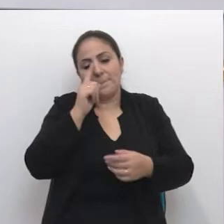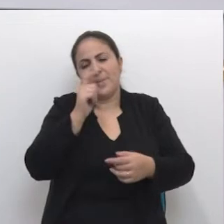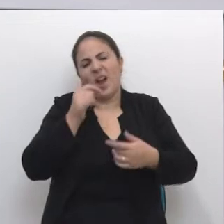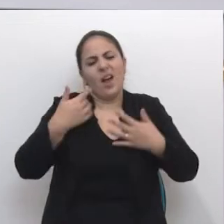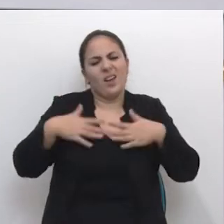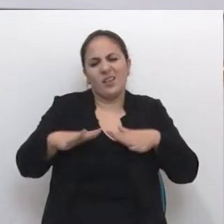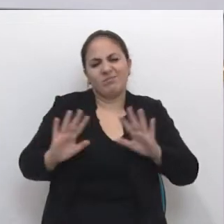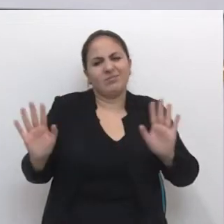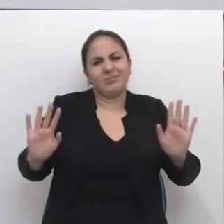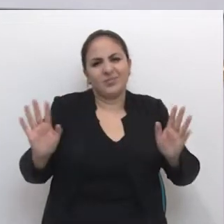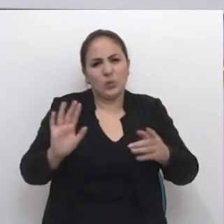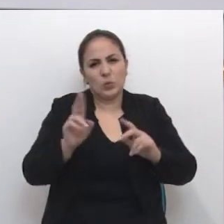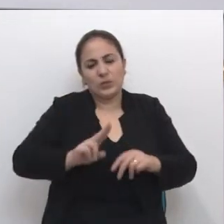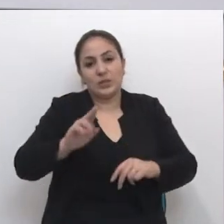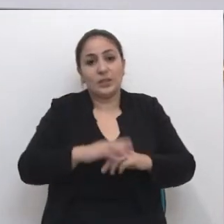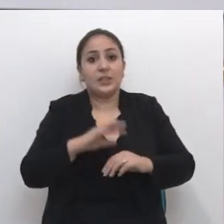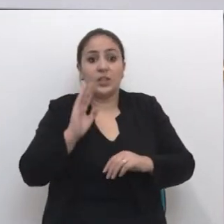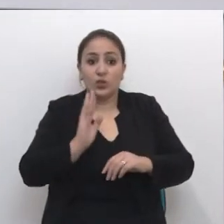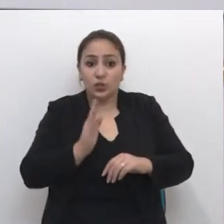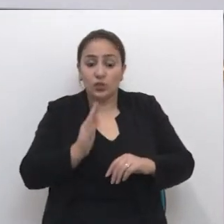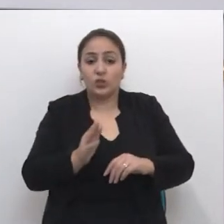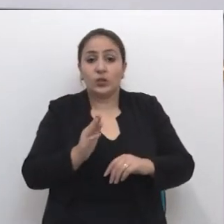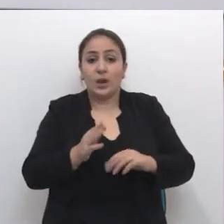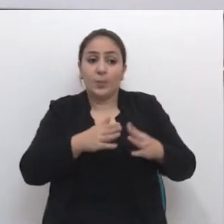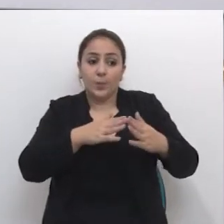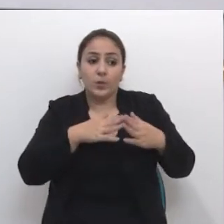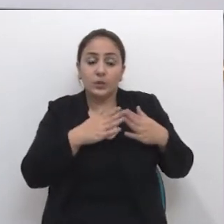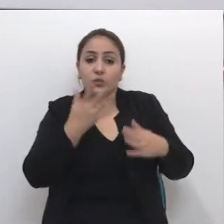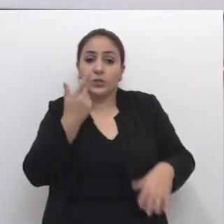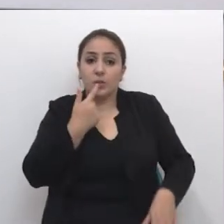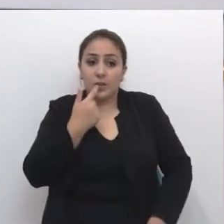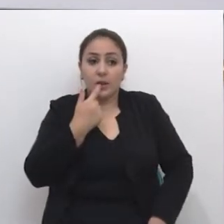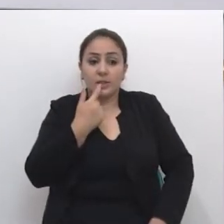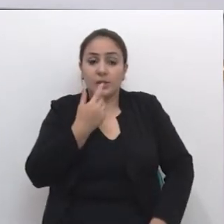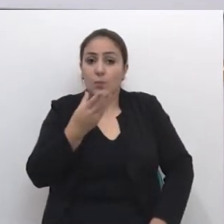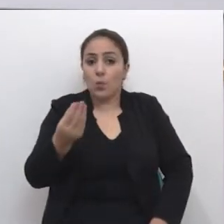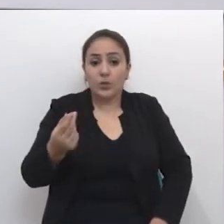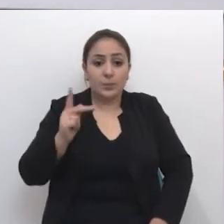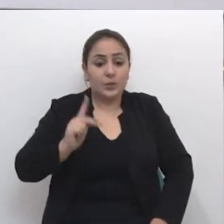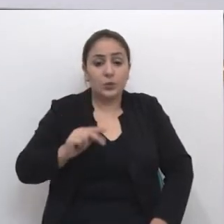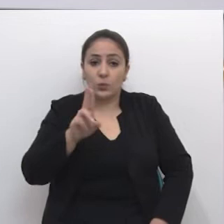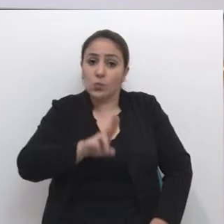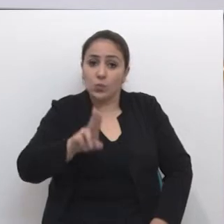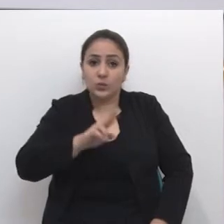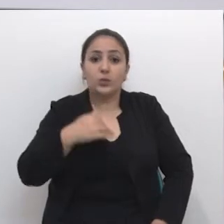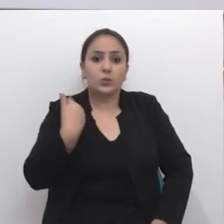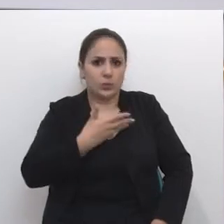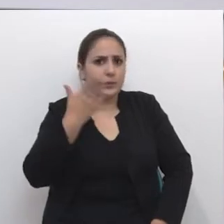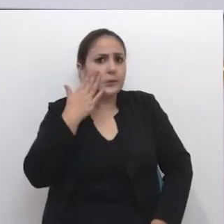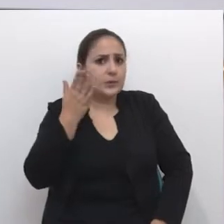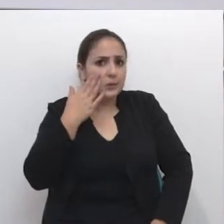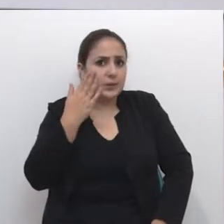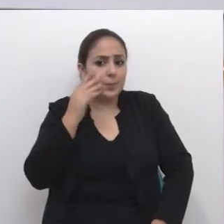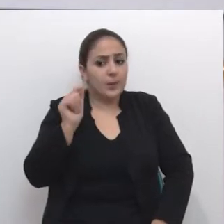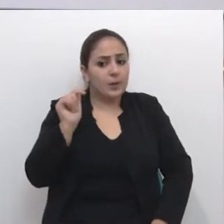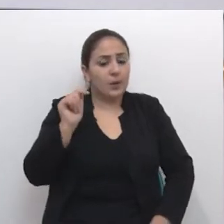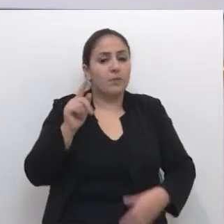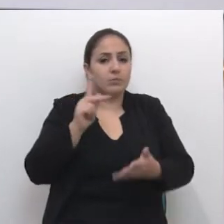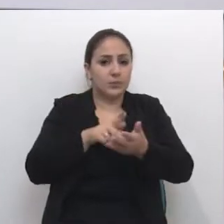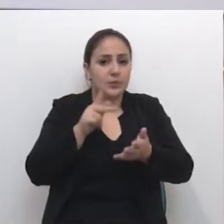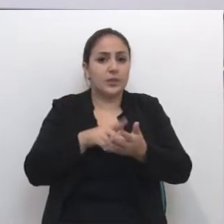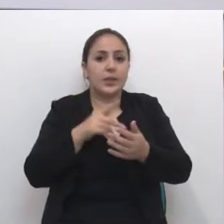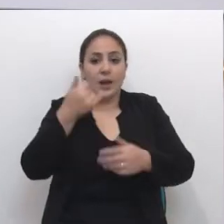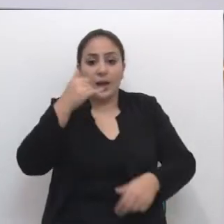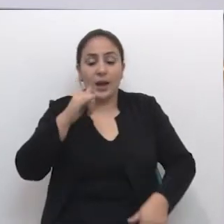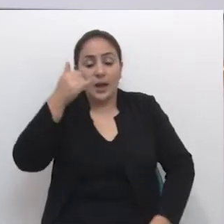optar por não usar. Já sendo obrigatório, protegendo as crianças, muitos não usam. E a gente sabe que isso